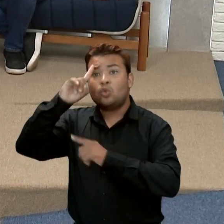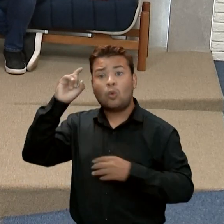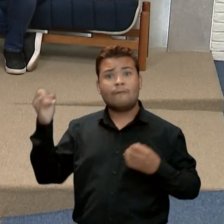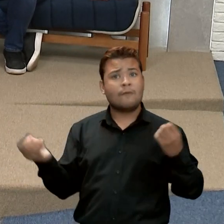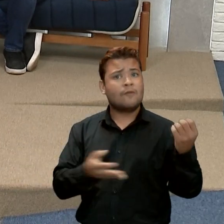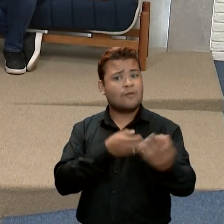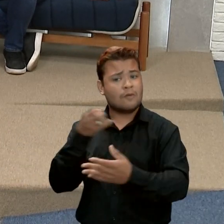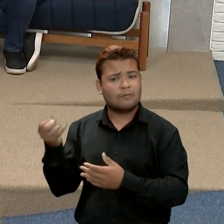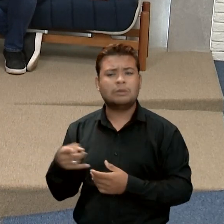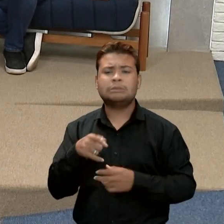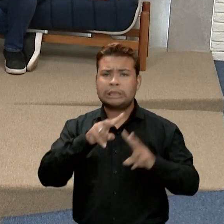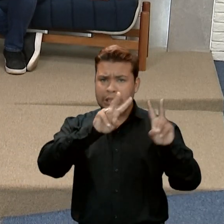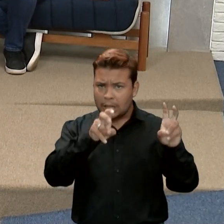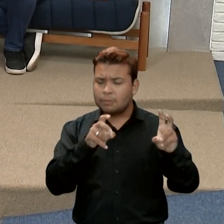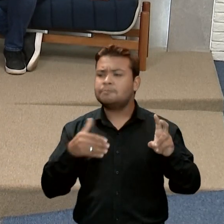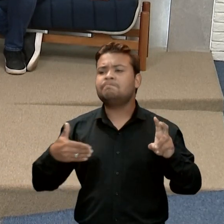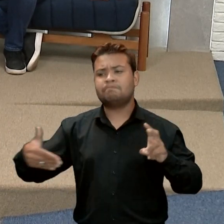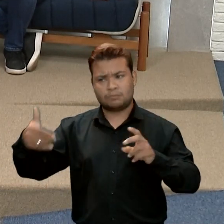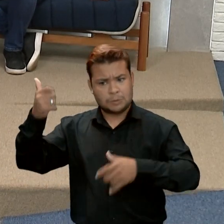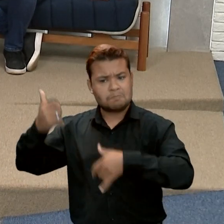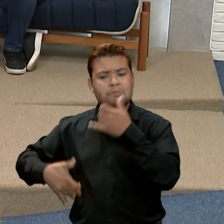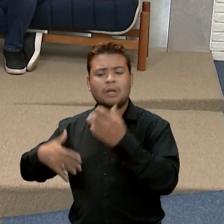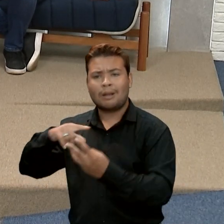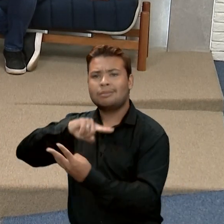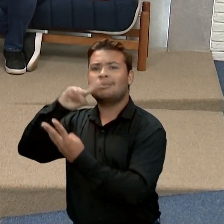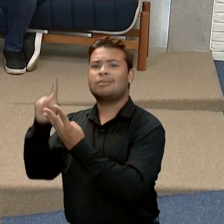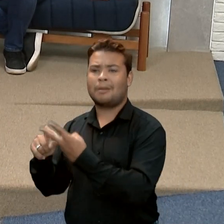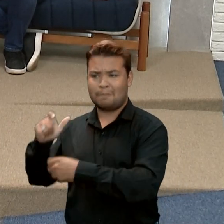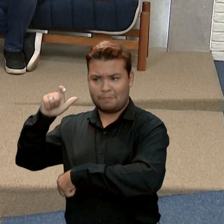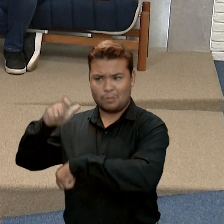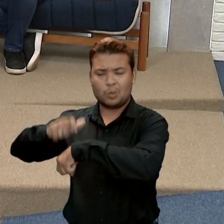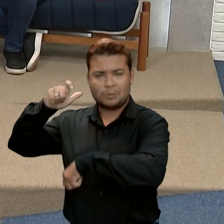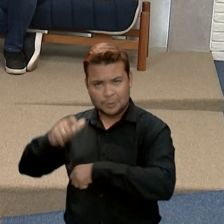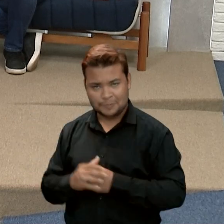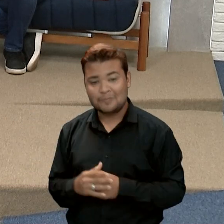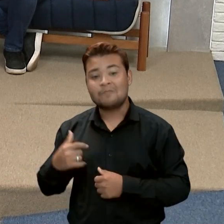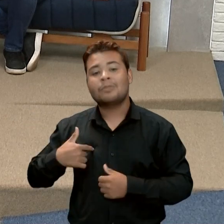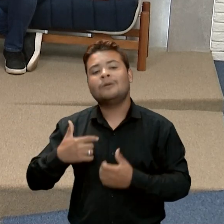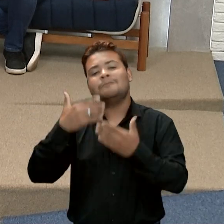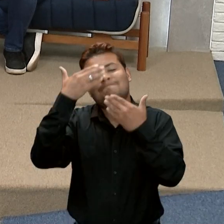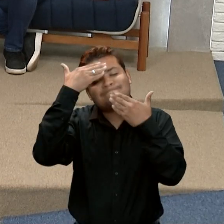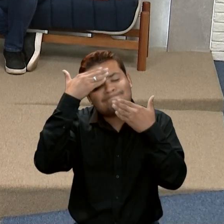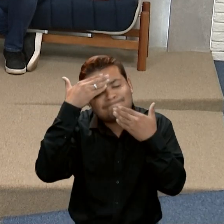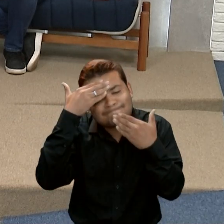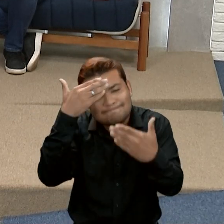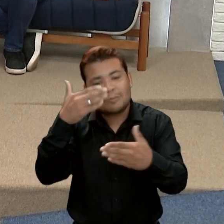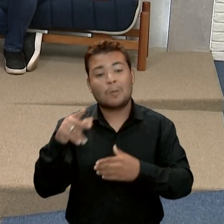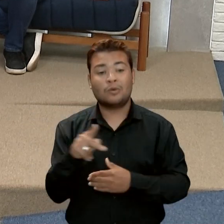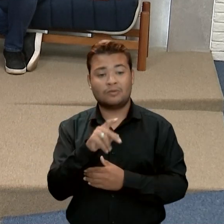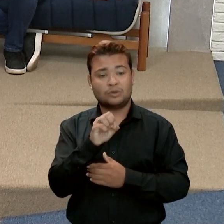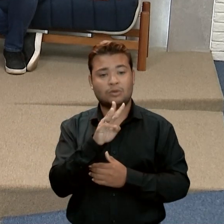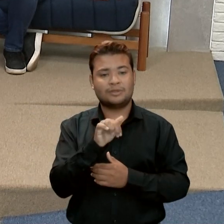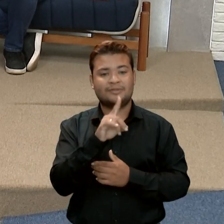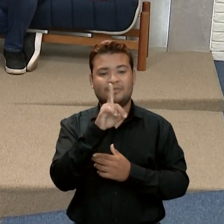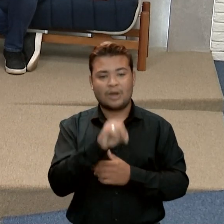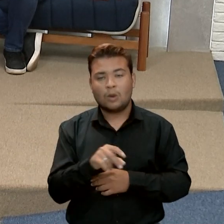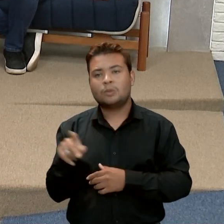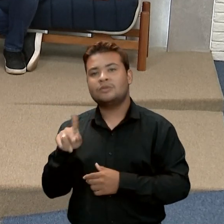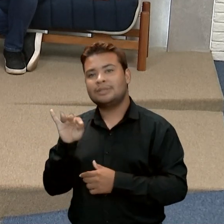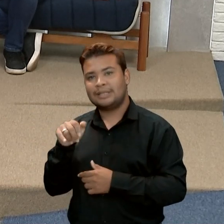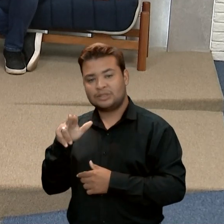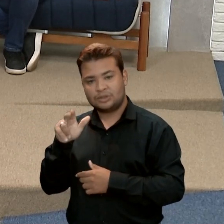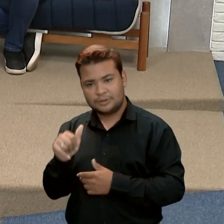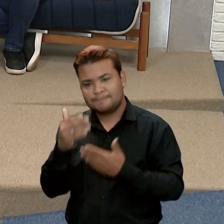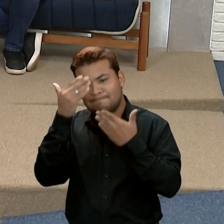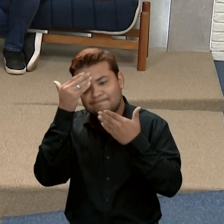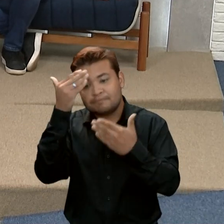da construção civil. No próximo bloco, inclusive, a gente continua nesse bate-papo. Quero aqui agradecer mais uma vez ao professor Oswaldo, professora Tatiana. Daqui a